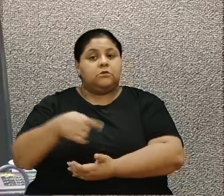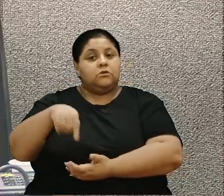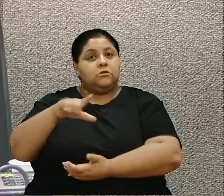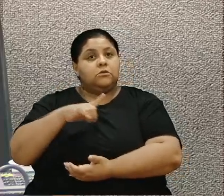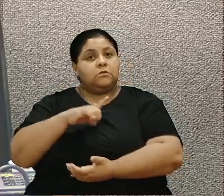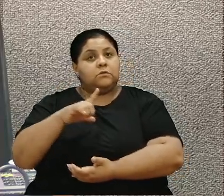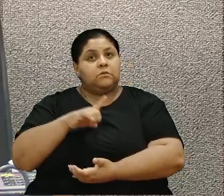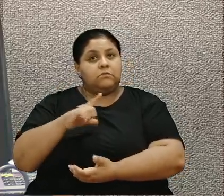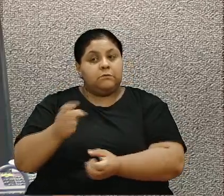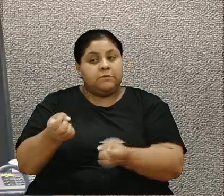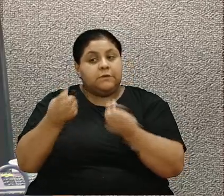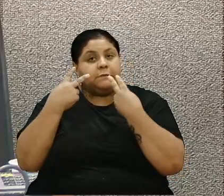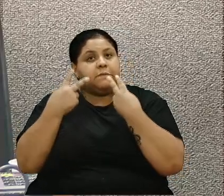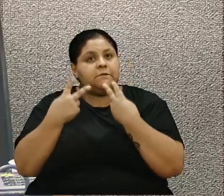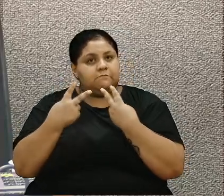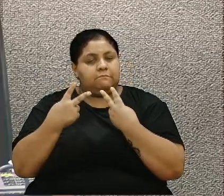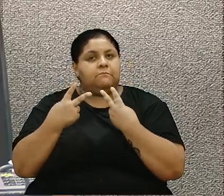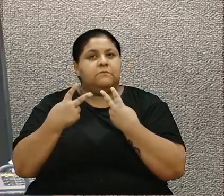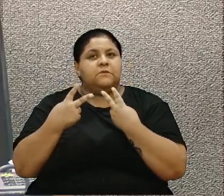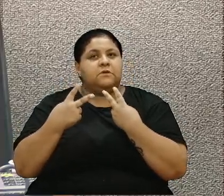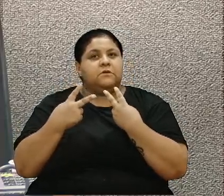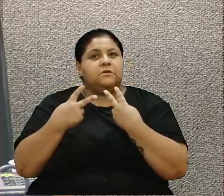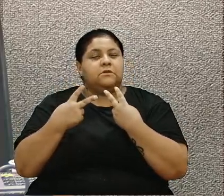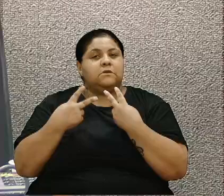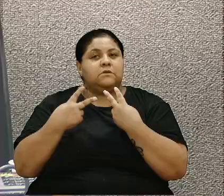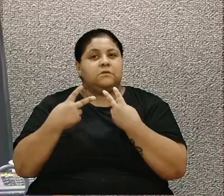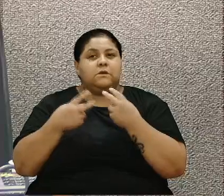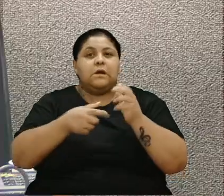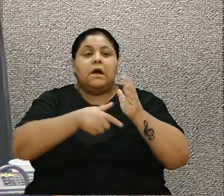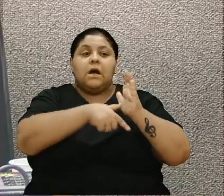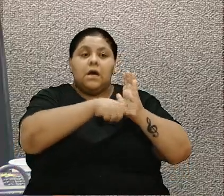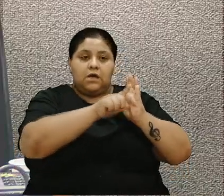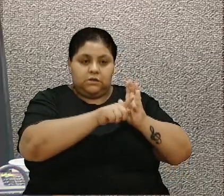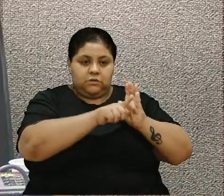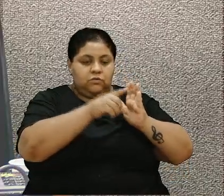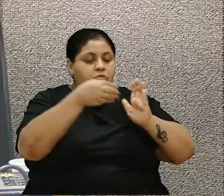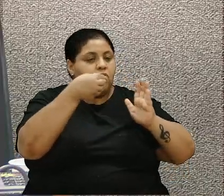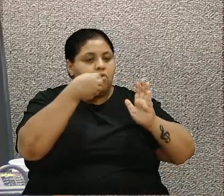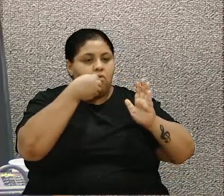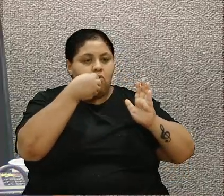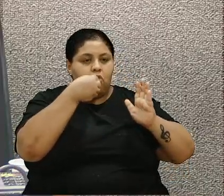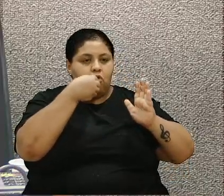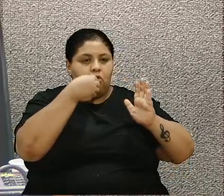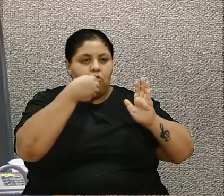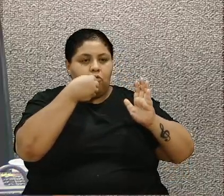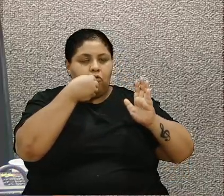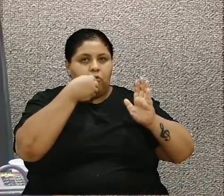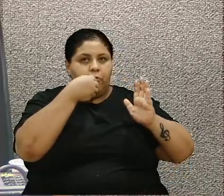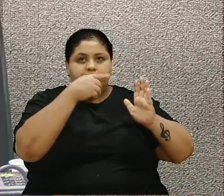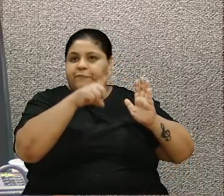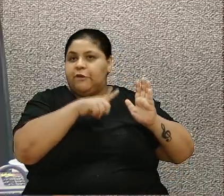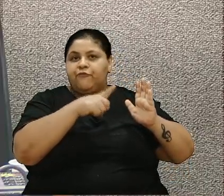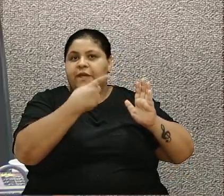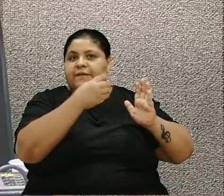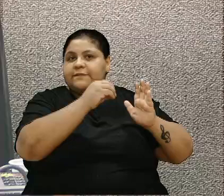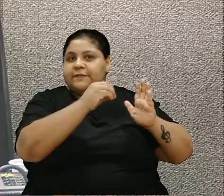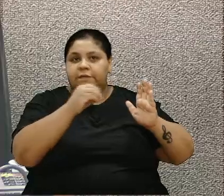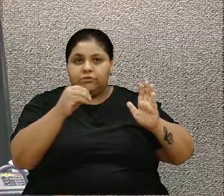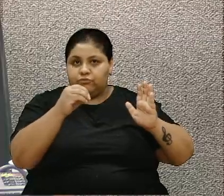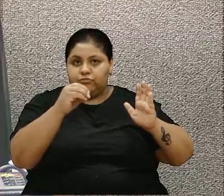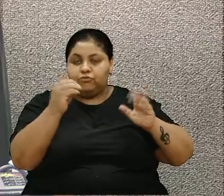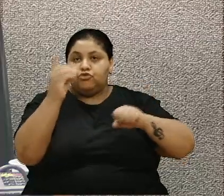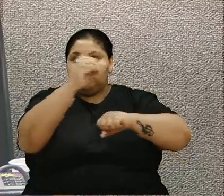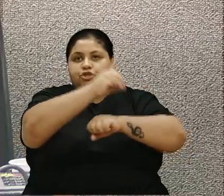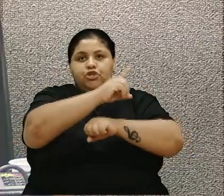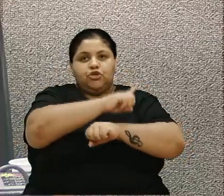que ter essa percepção de que, no primeiro momento, óbvio, não se tem nem 100 dias, muitos secretários foram trocados,